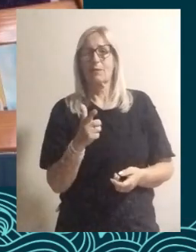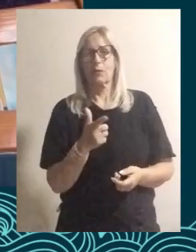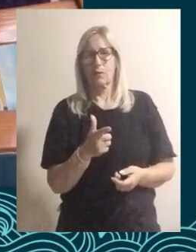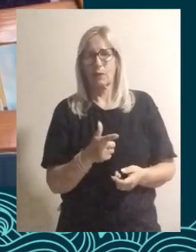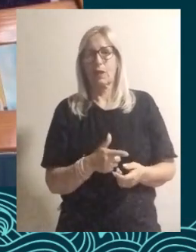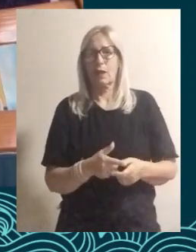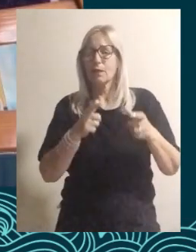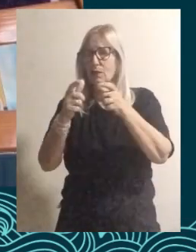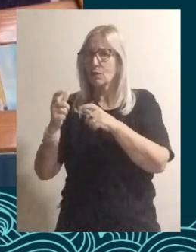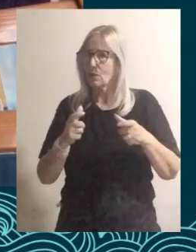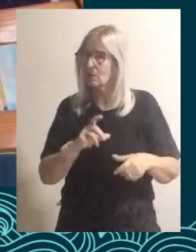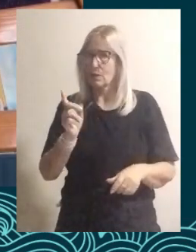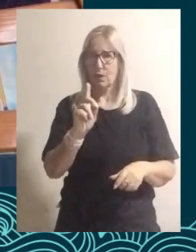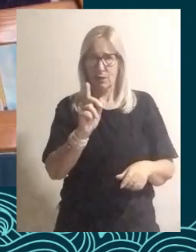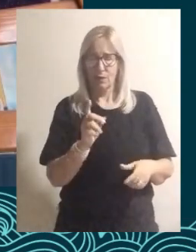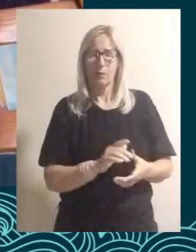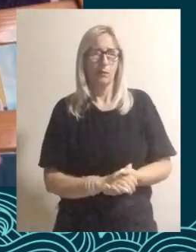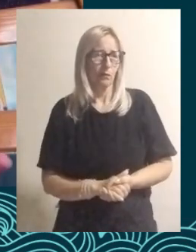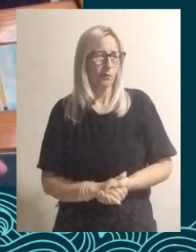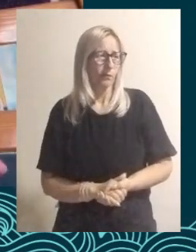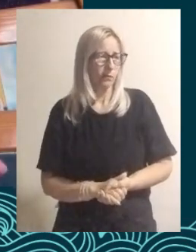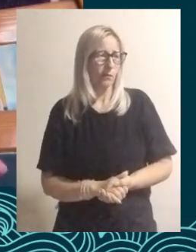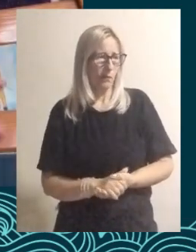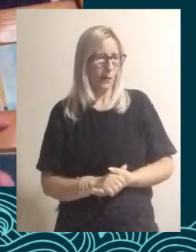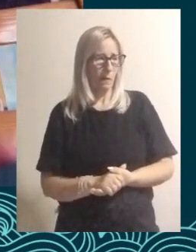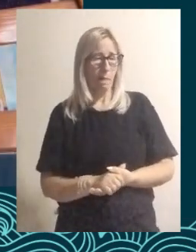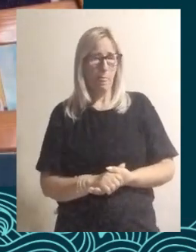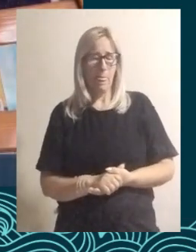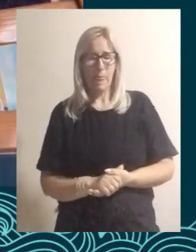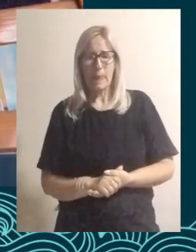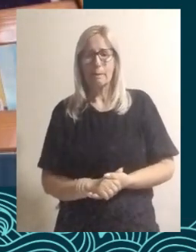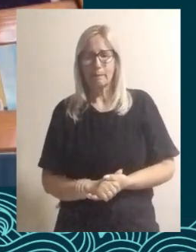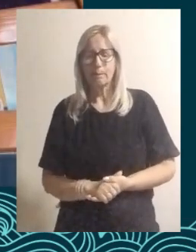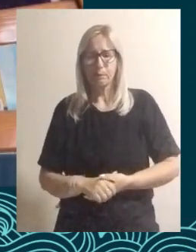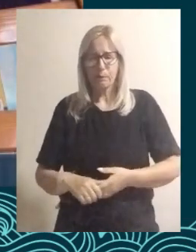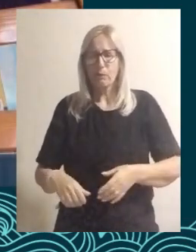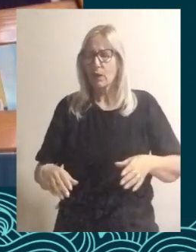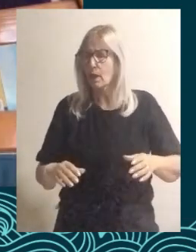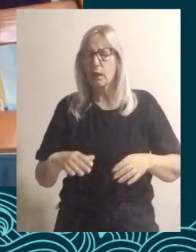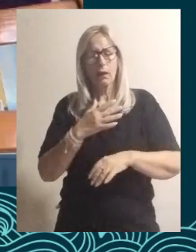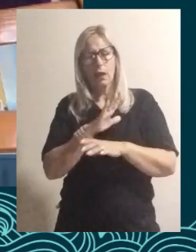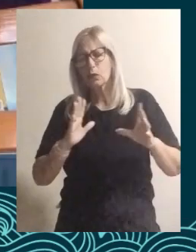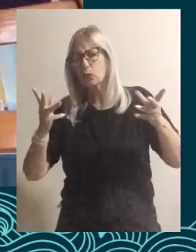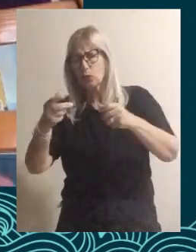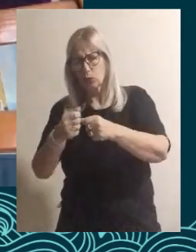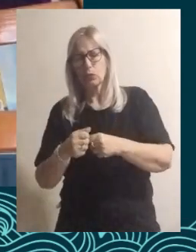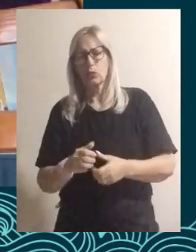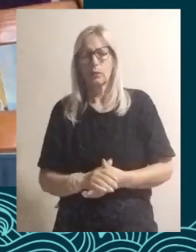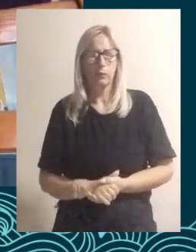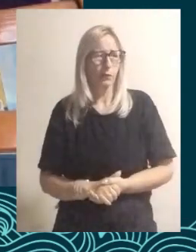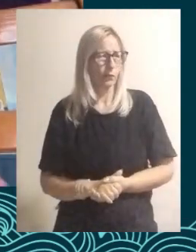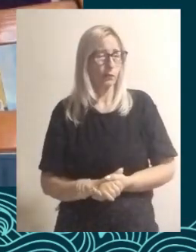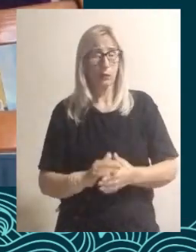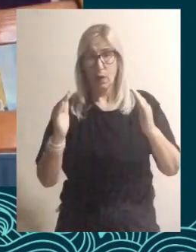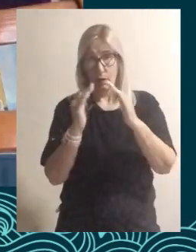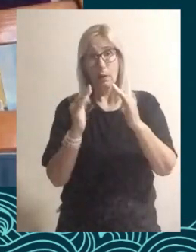e isso dá para a gente condições para poder ter espaços públicos, ter calçada boa, ter